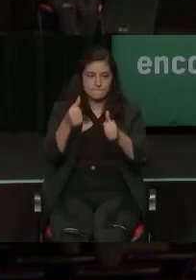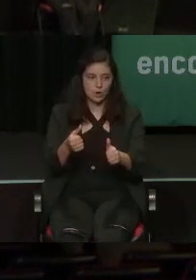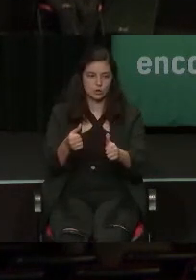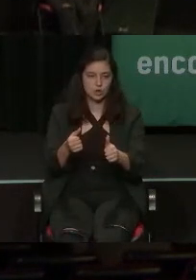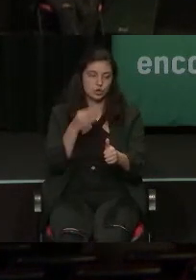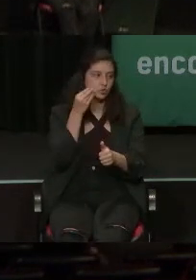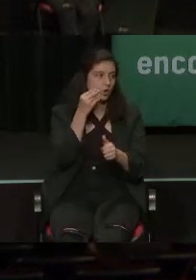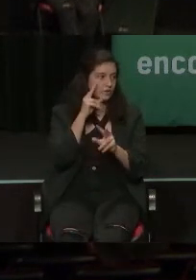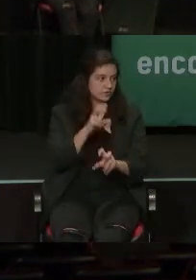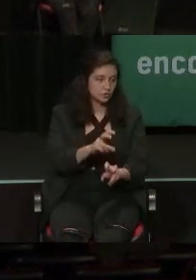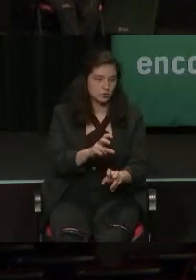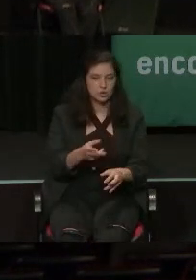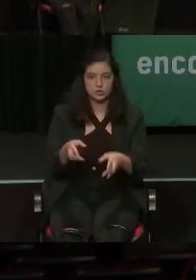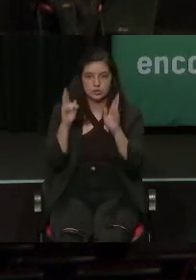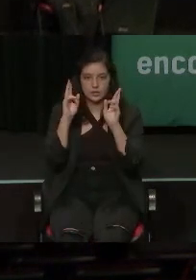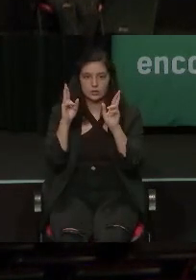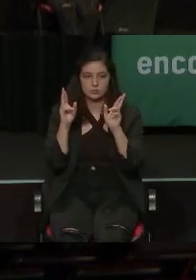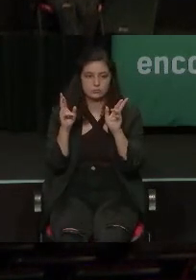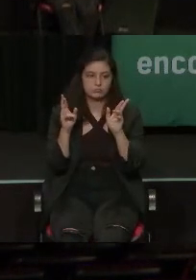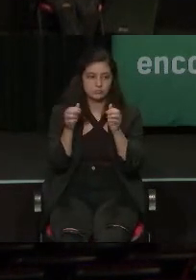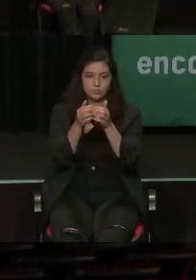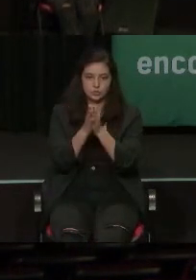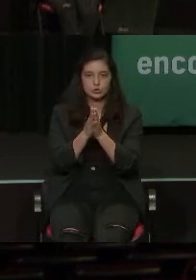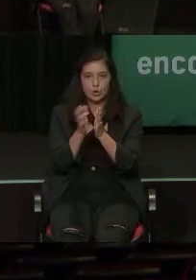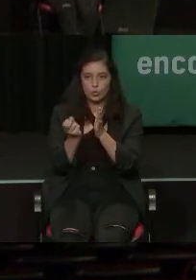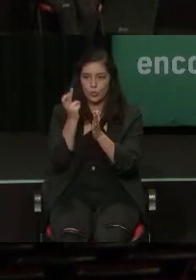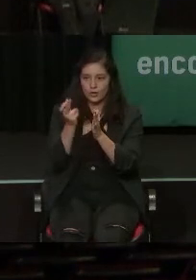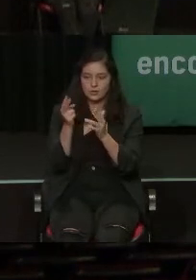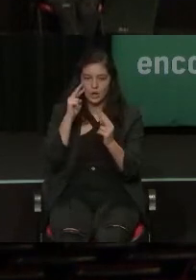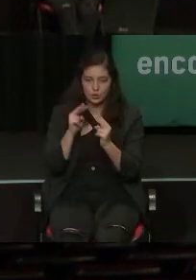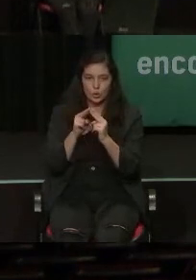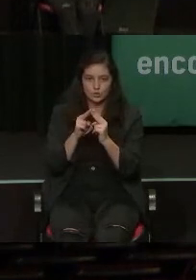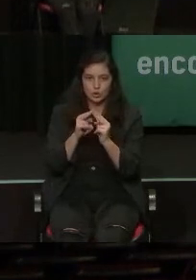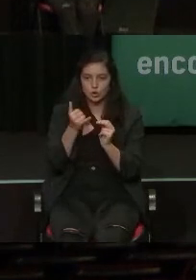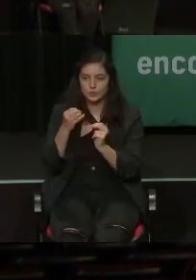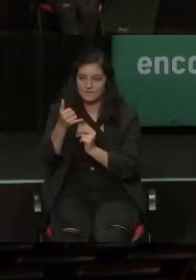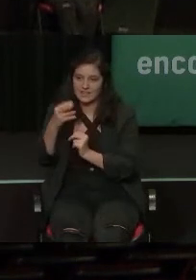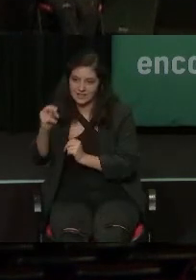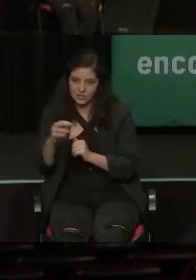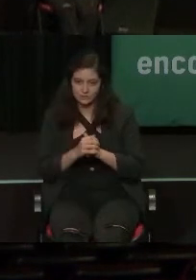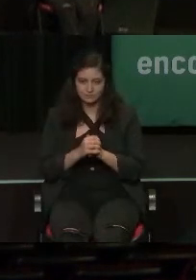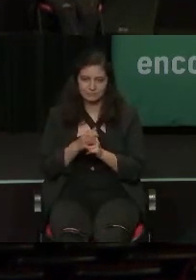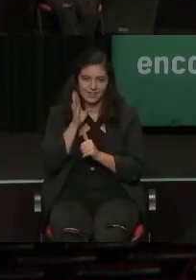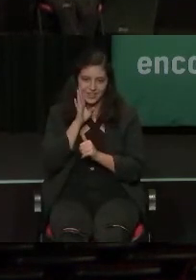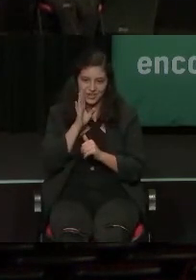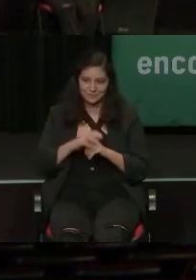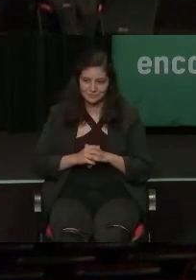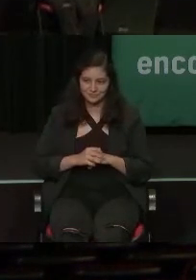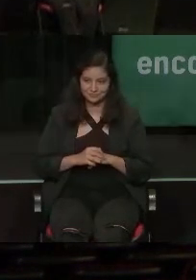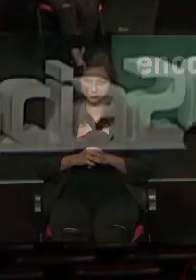jovens investigadores. Esperamos por todos no próximo ano para o Encontro Ciência 2023. Até breve.